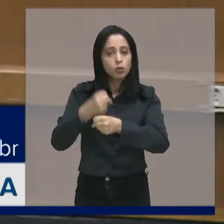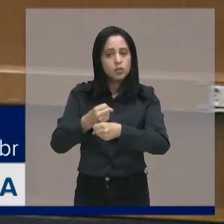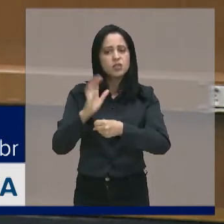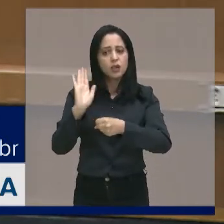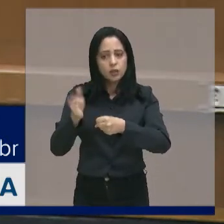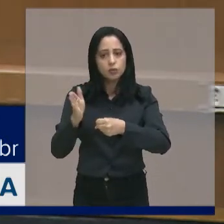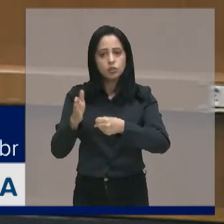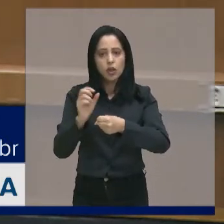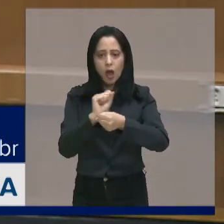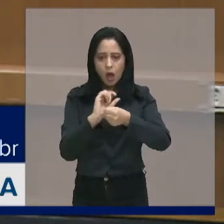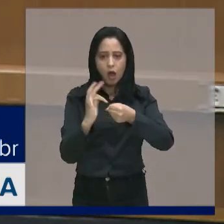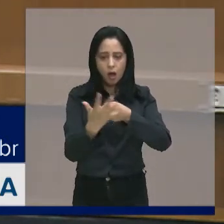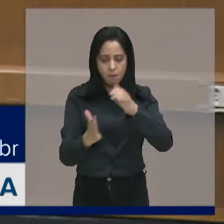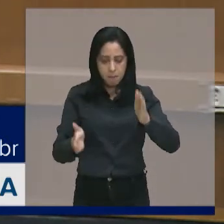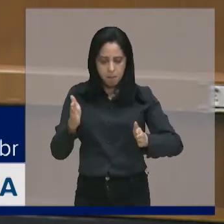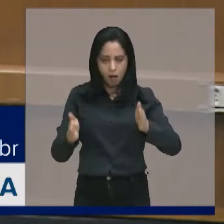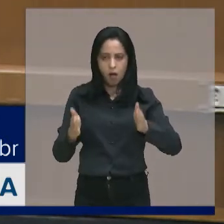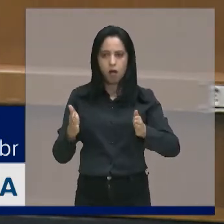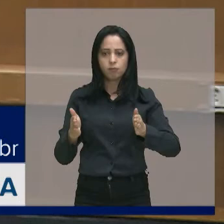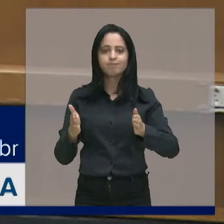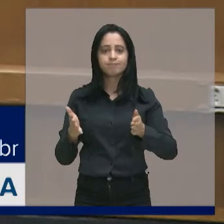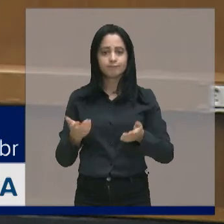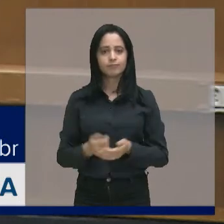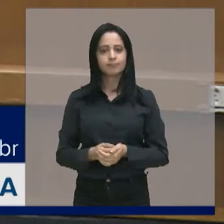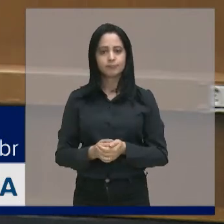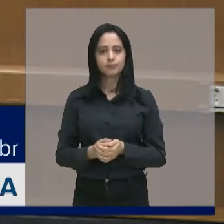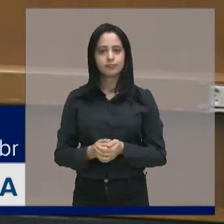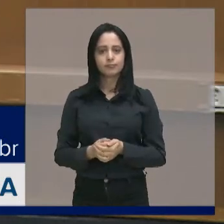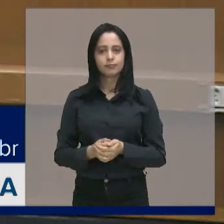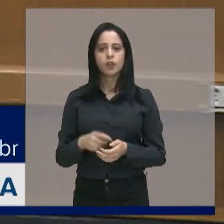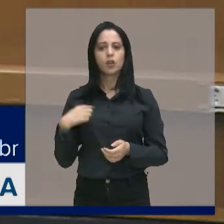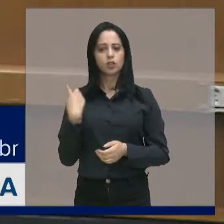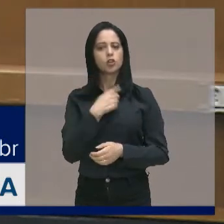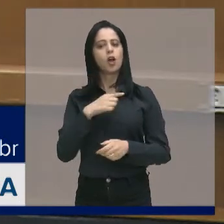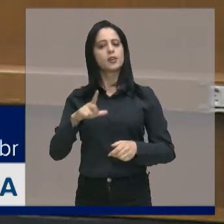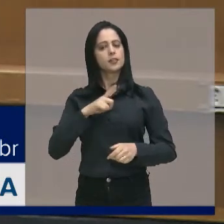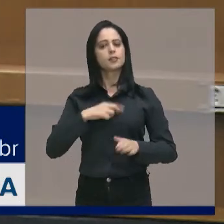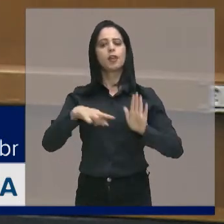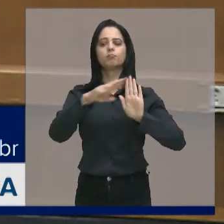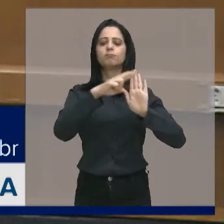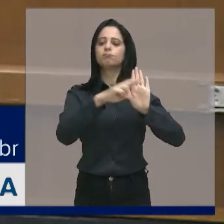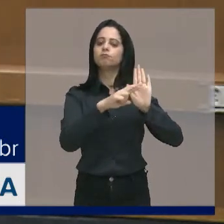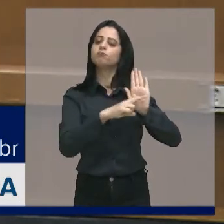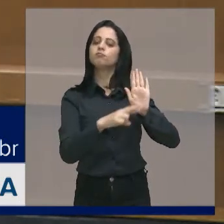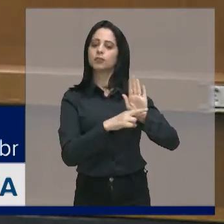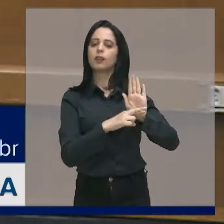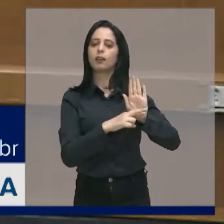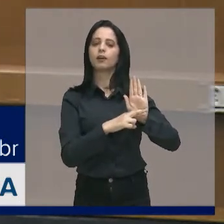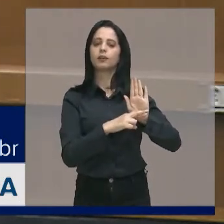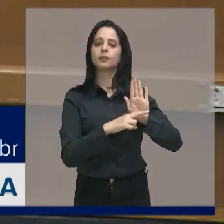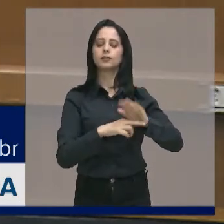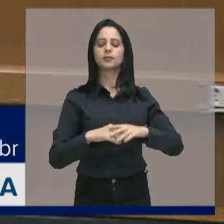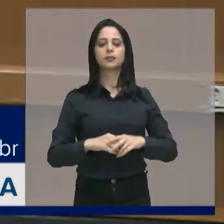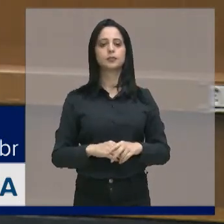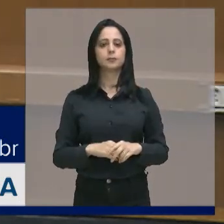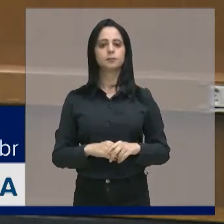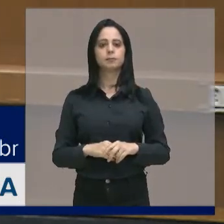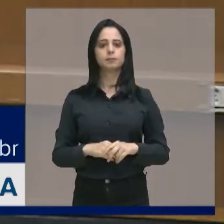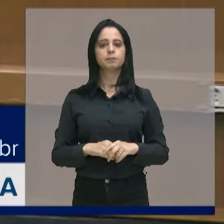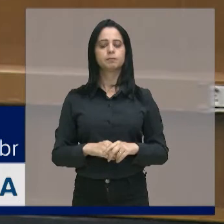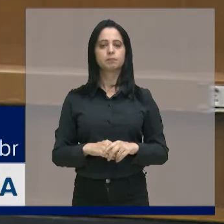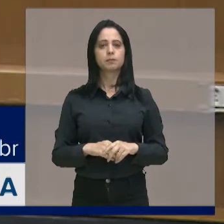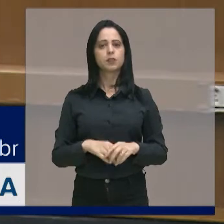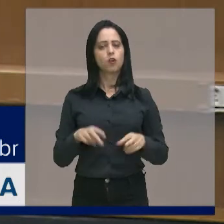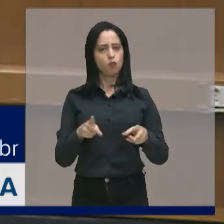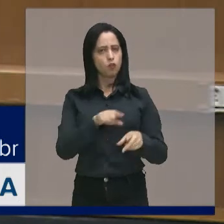uma pandemia, que temos protocolos para tudo. E a cidade também tem feito a sua parte, para vocês